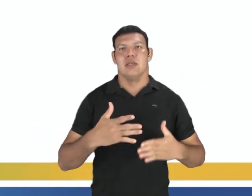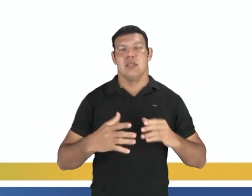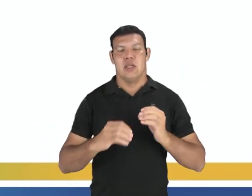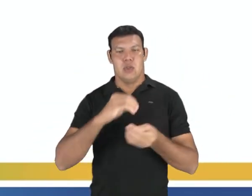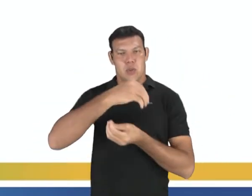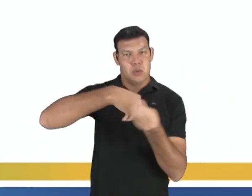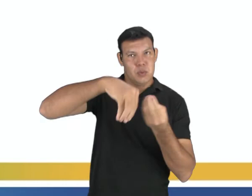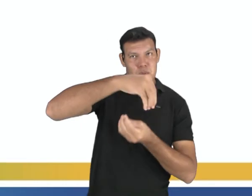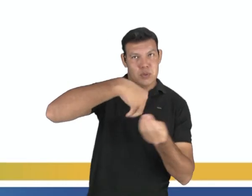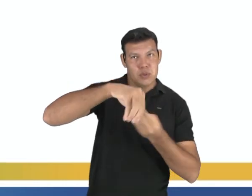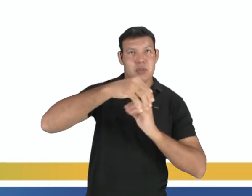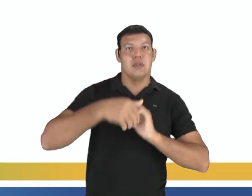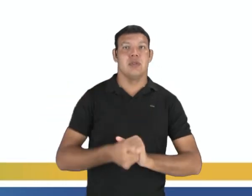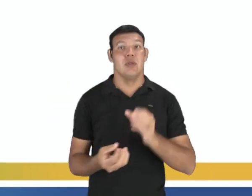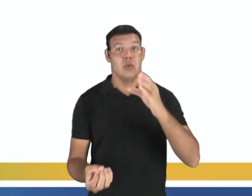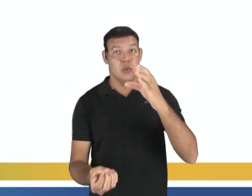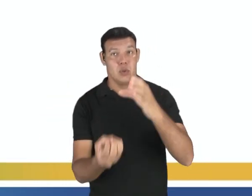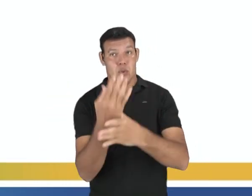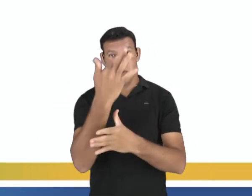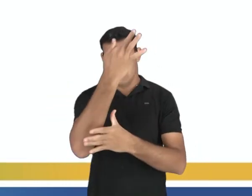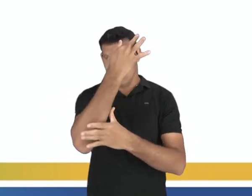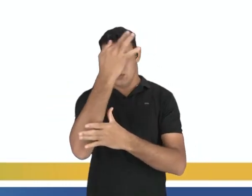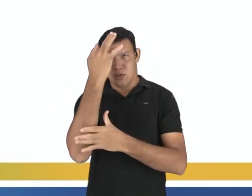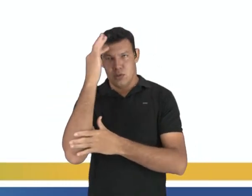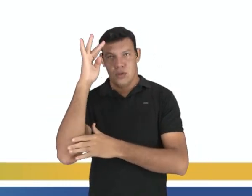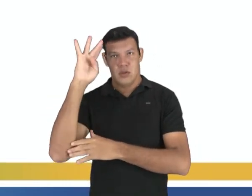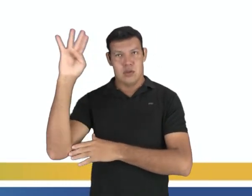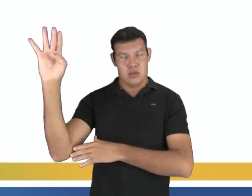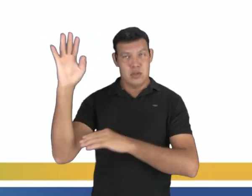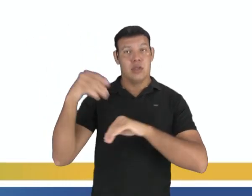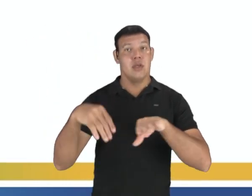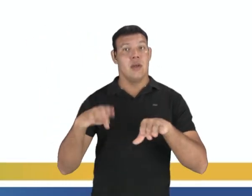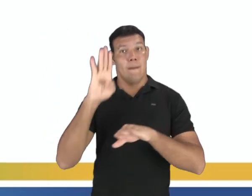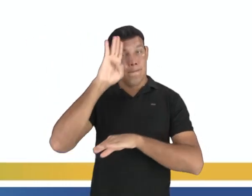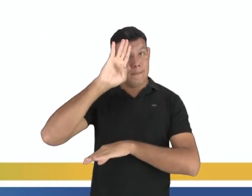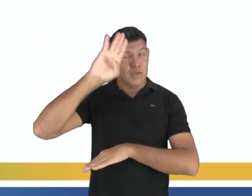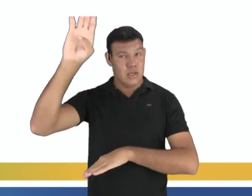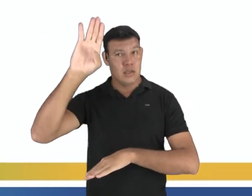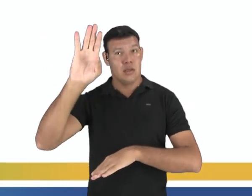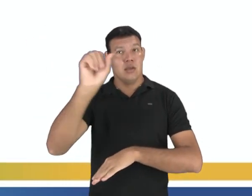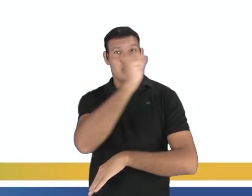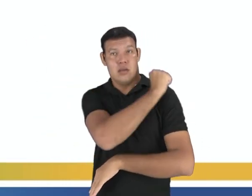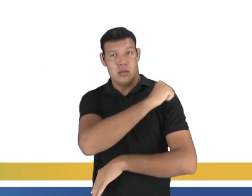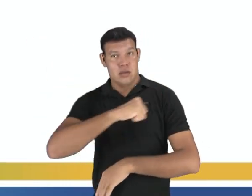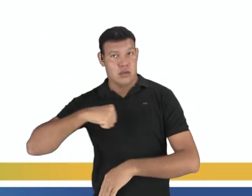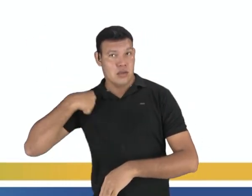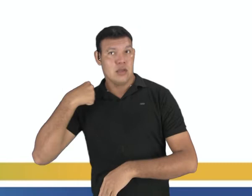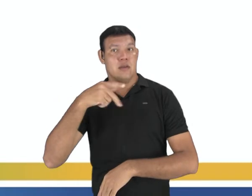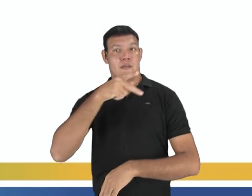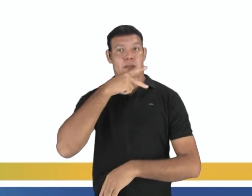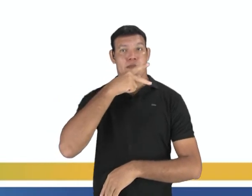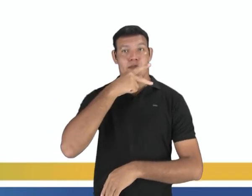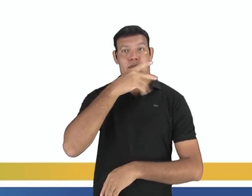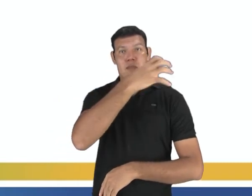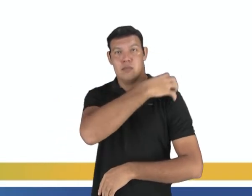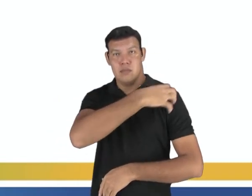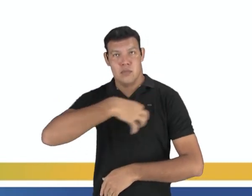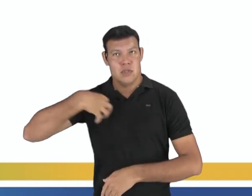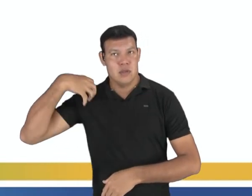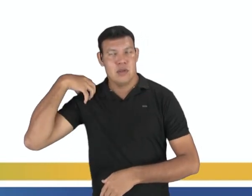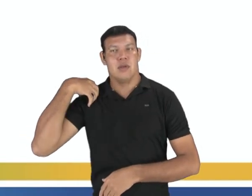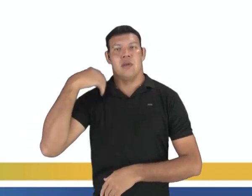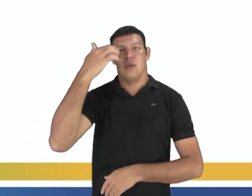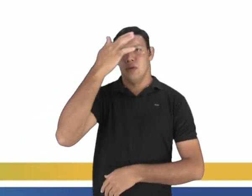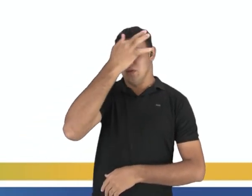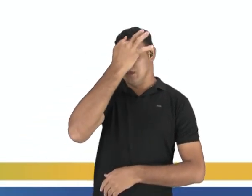essa mistura. A gente tem o surgimento da filosofia, né, principalmente aí a gente tem Sócrates, Platão e Aristóteles, né, esses filósofos